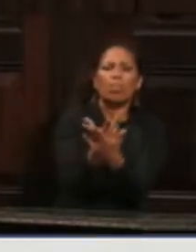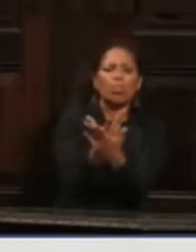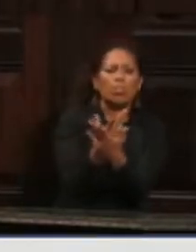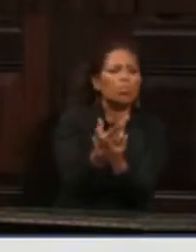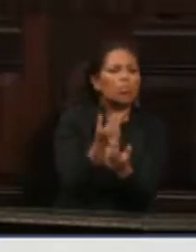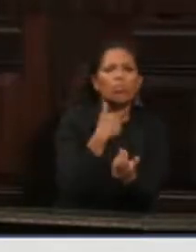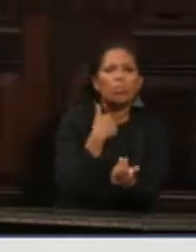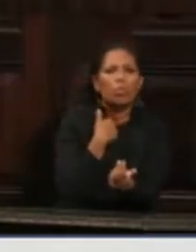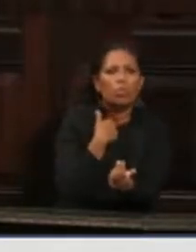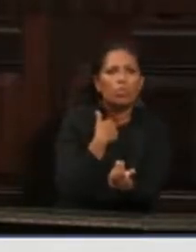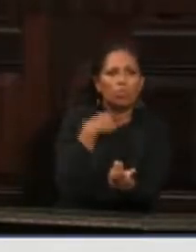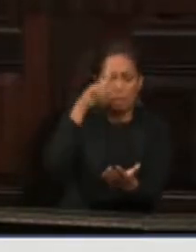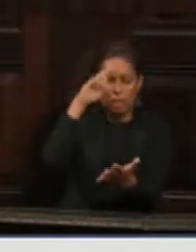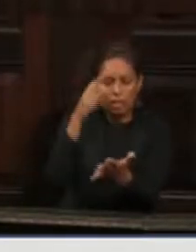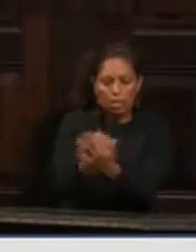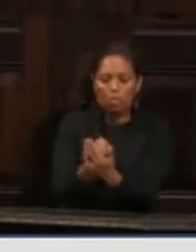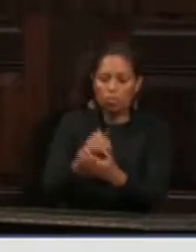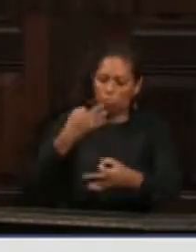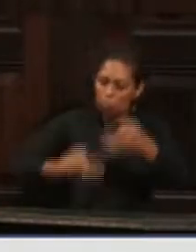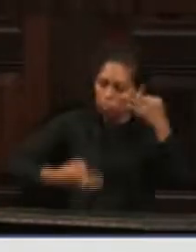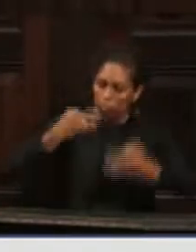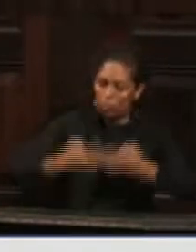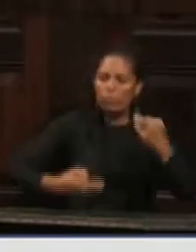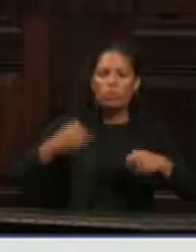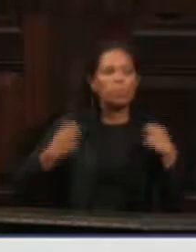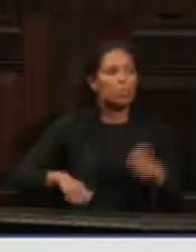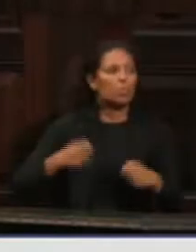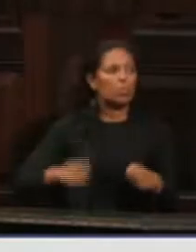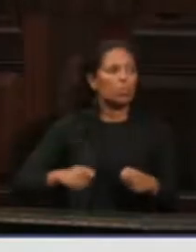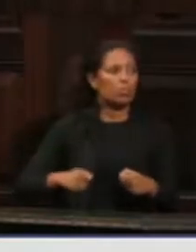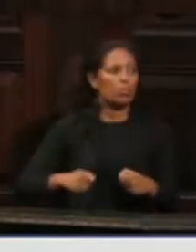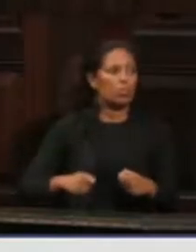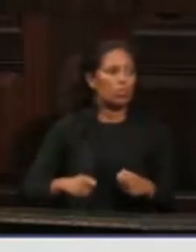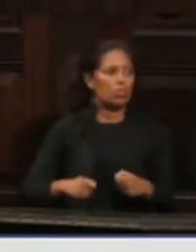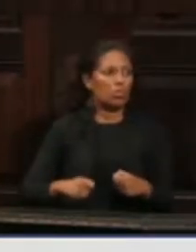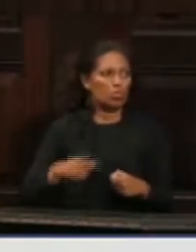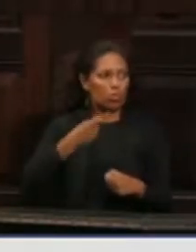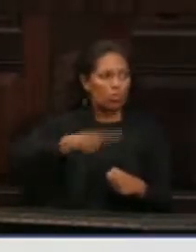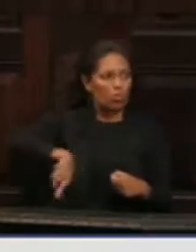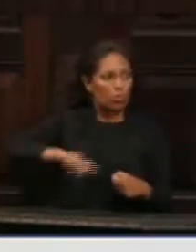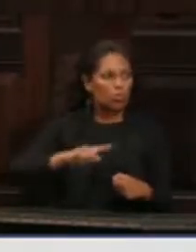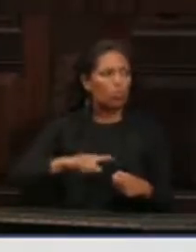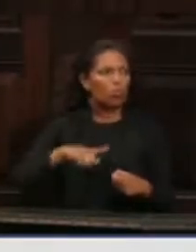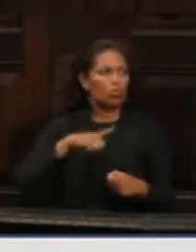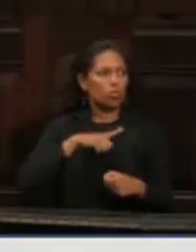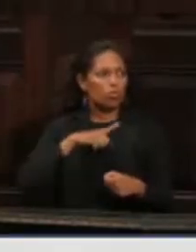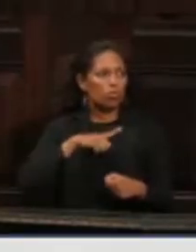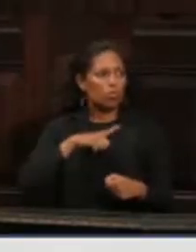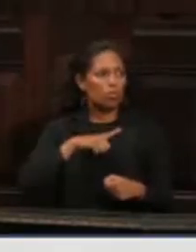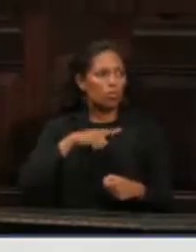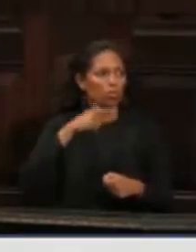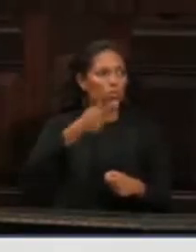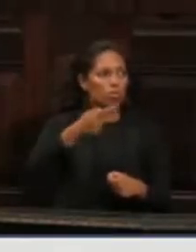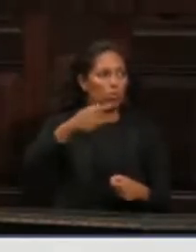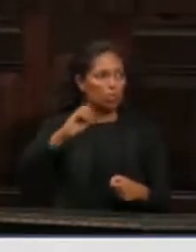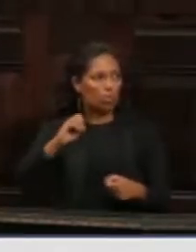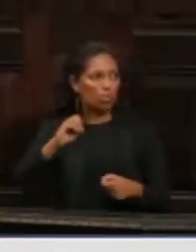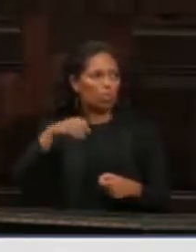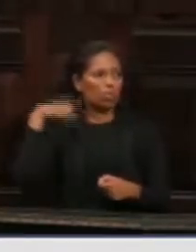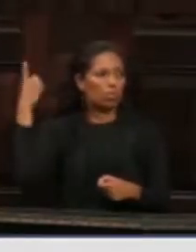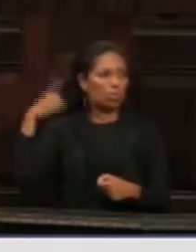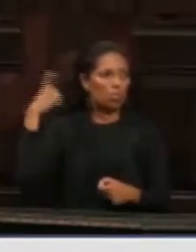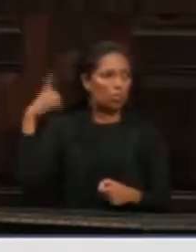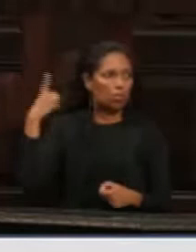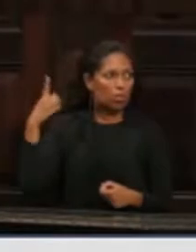faça sentido, que seja uma decisão com utilidade pública, ou seja, que nós temos aqui os 70 deputados ou